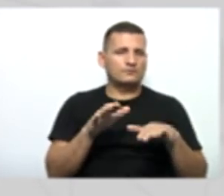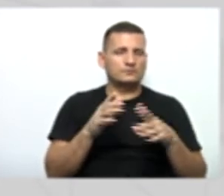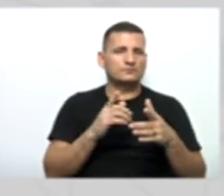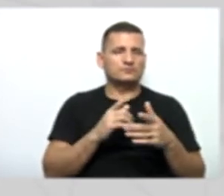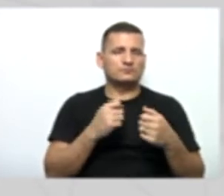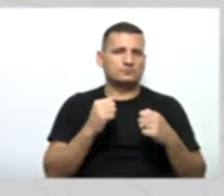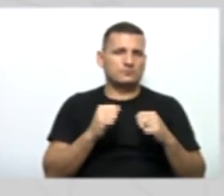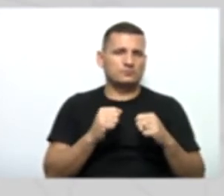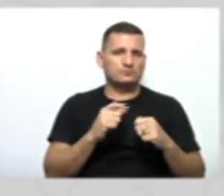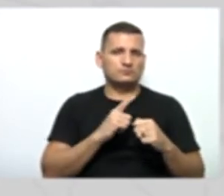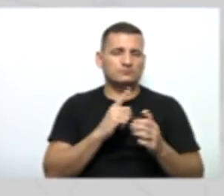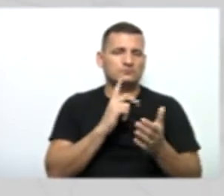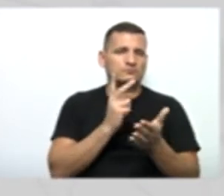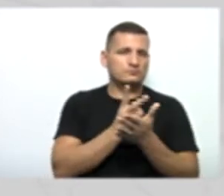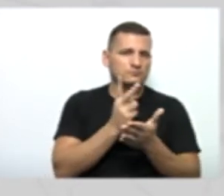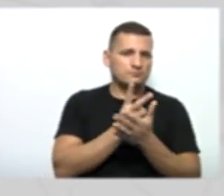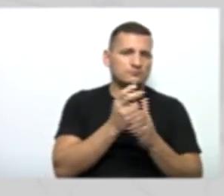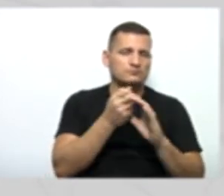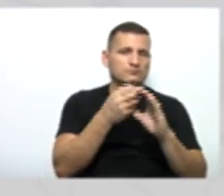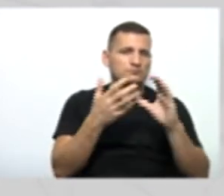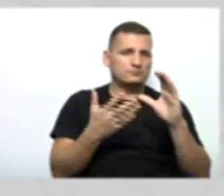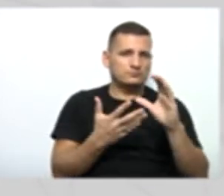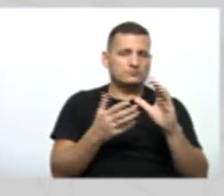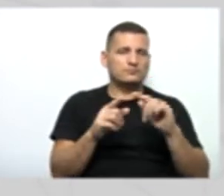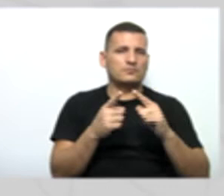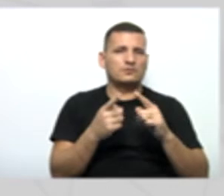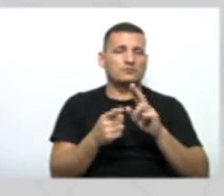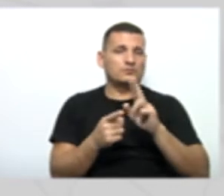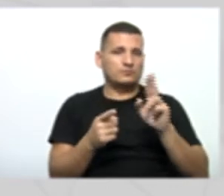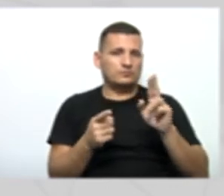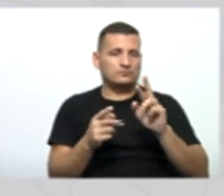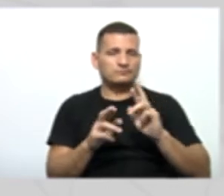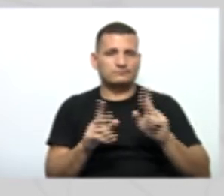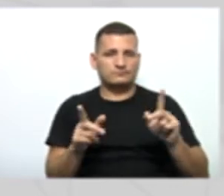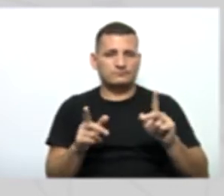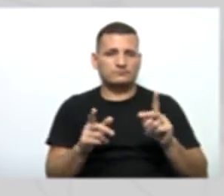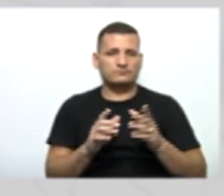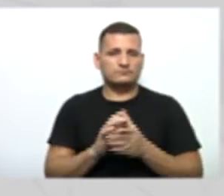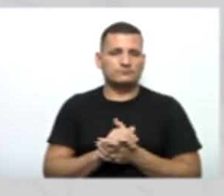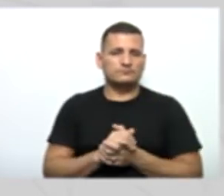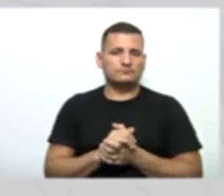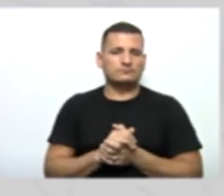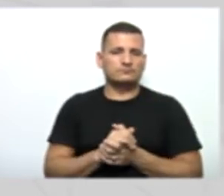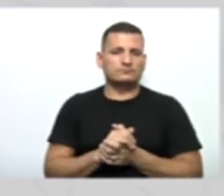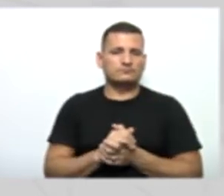mesmo atributos, mas nomes diferentes, ok?